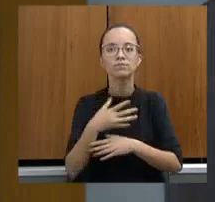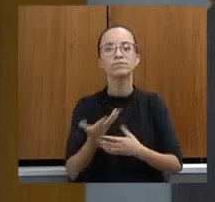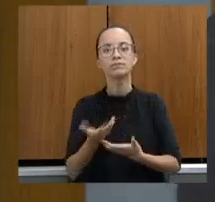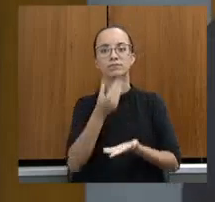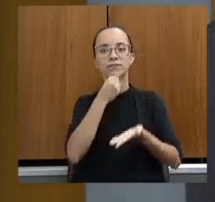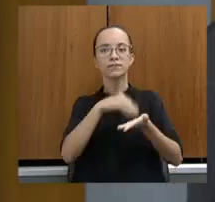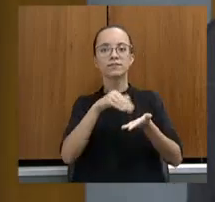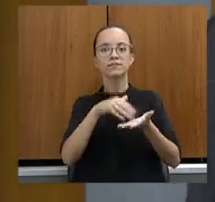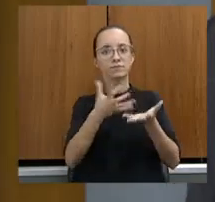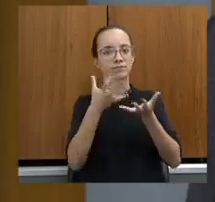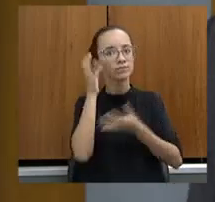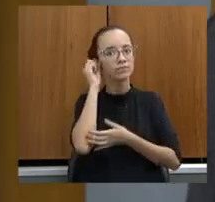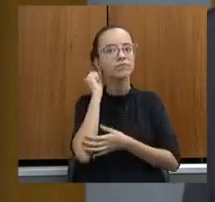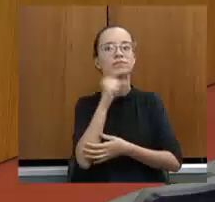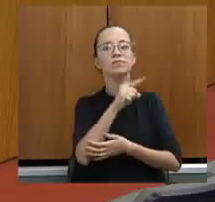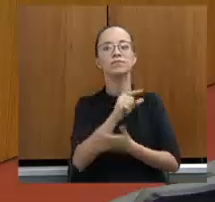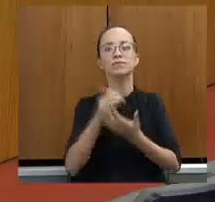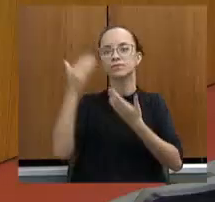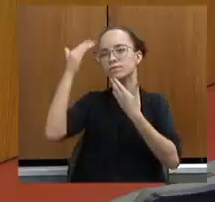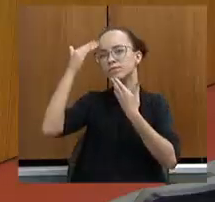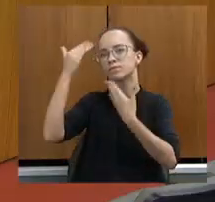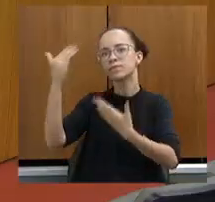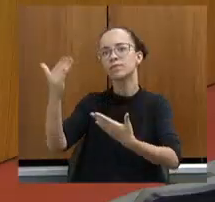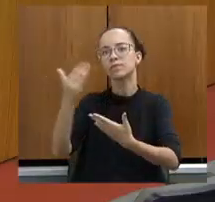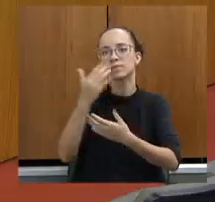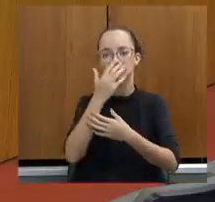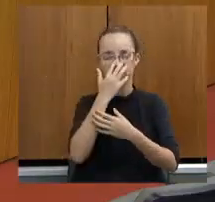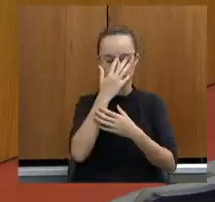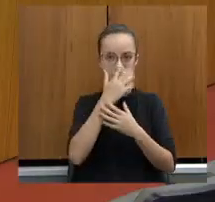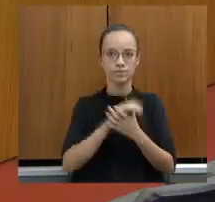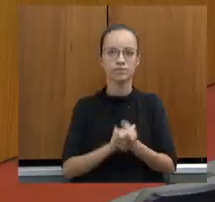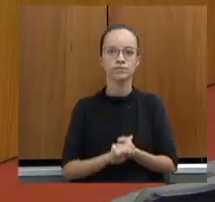ouvir Obrigado ditado